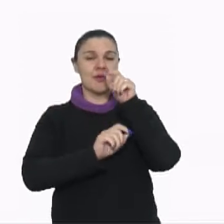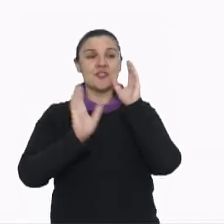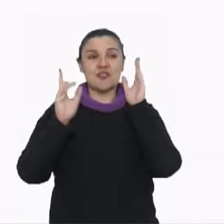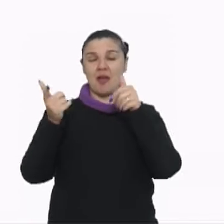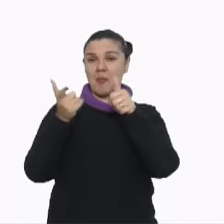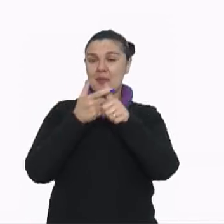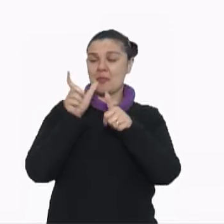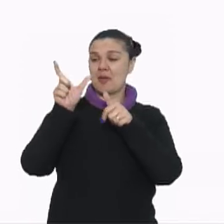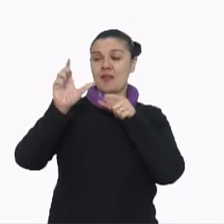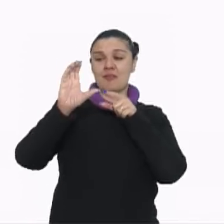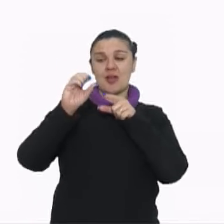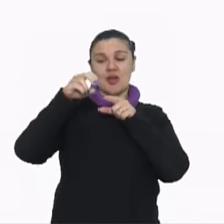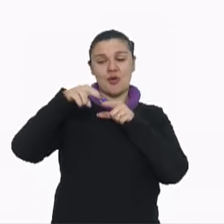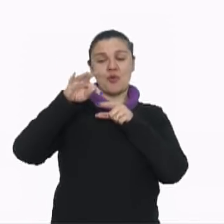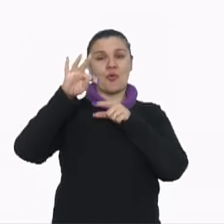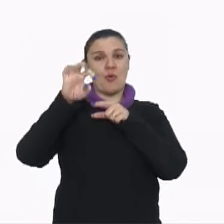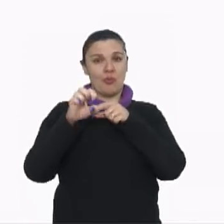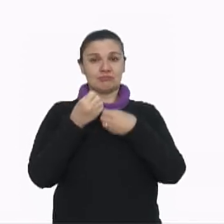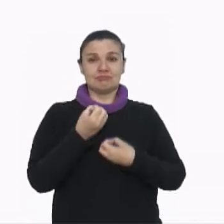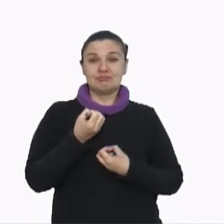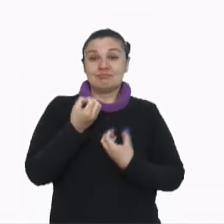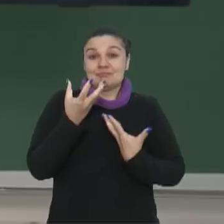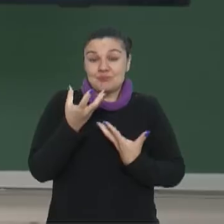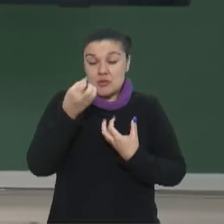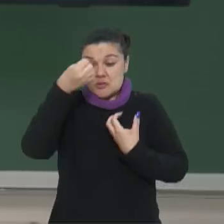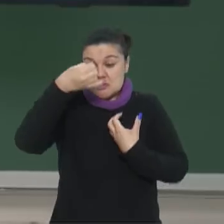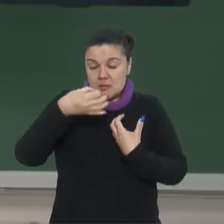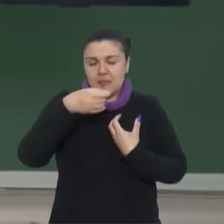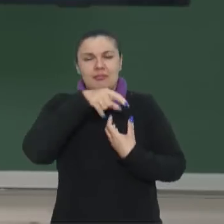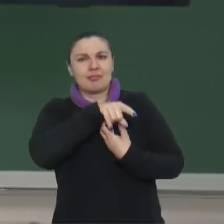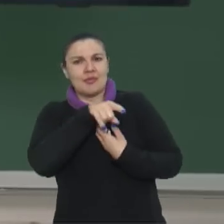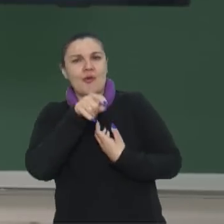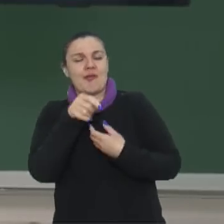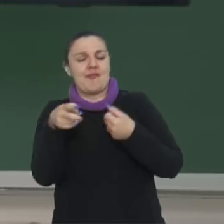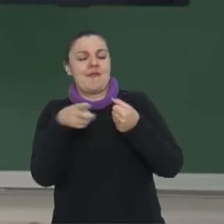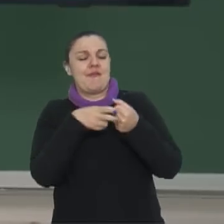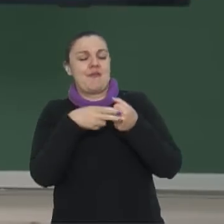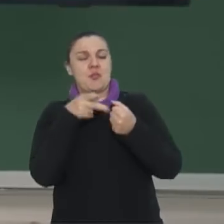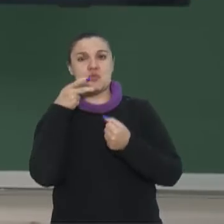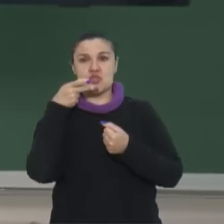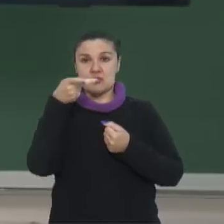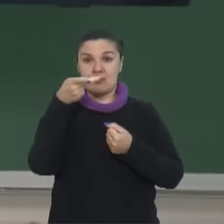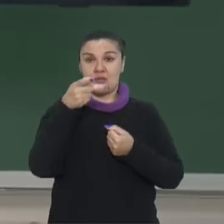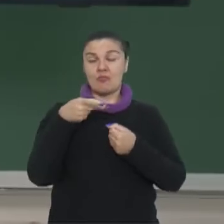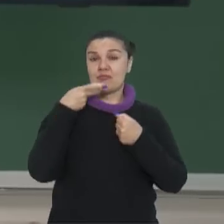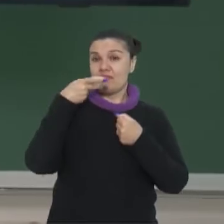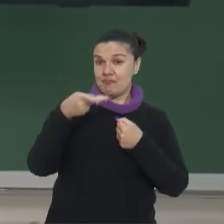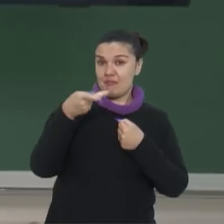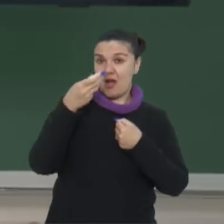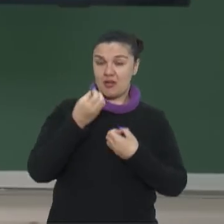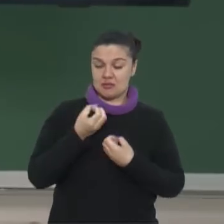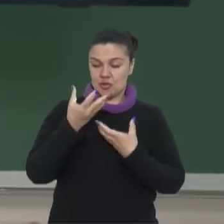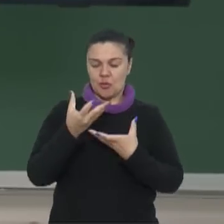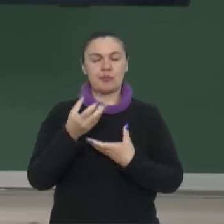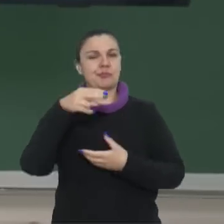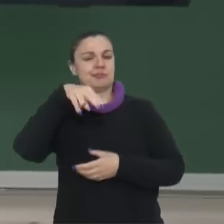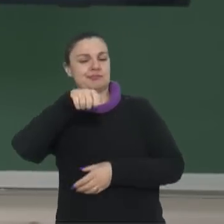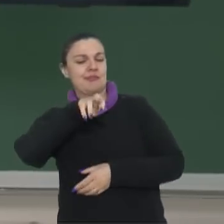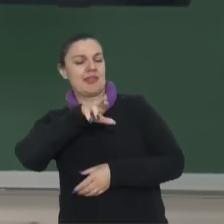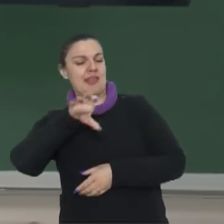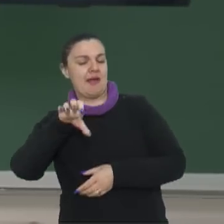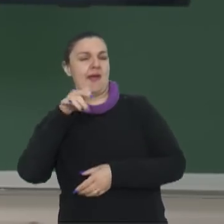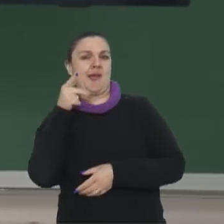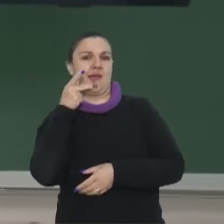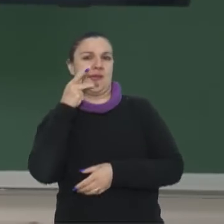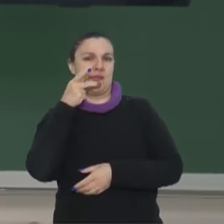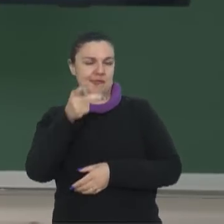ali, conte um pouco. Conte é um verbo do dizer, né? Então, a ideia é de contar. Ele poderia colocar narre,